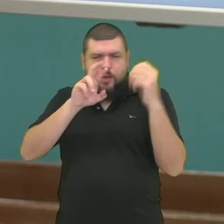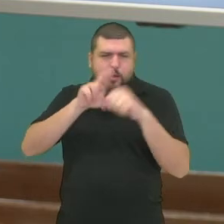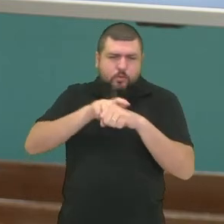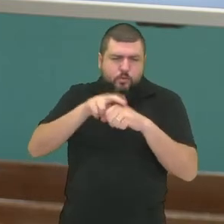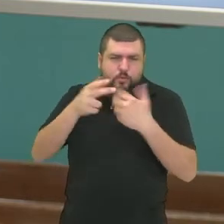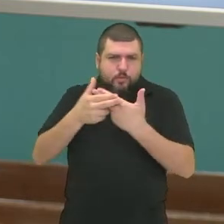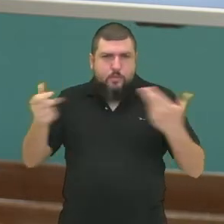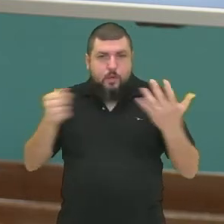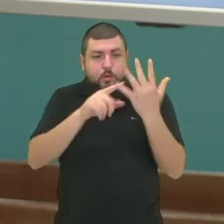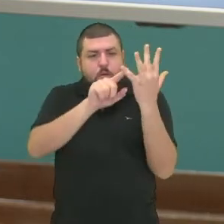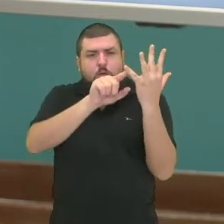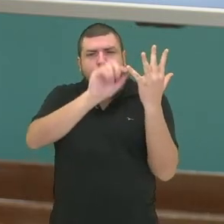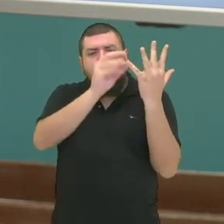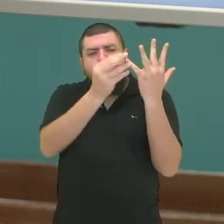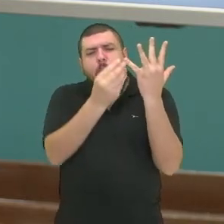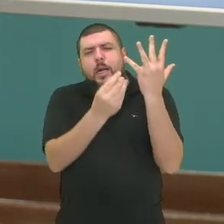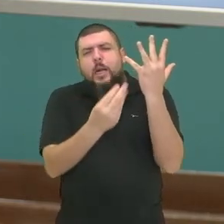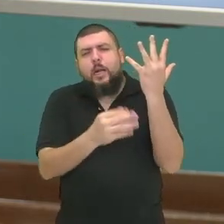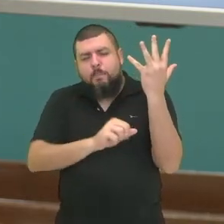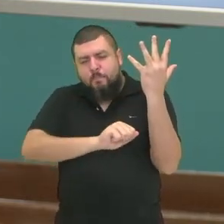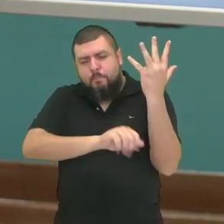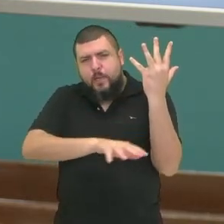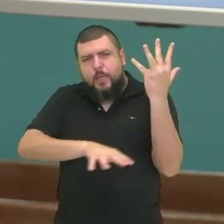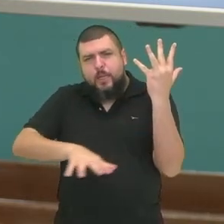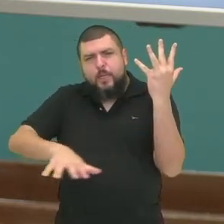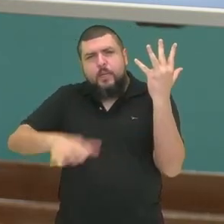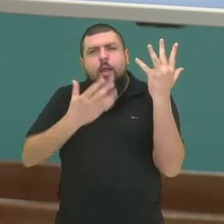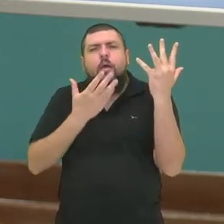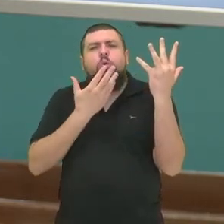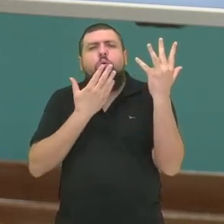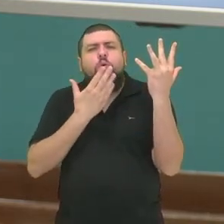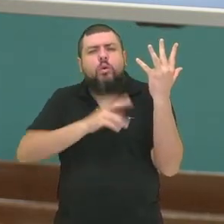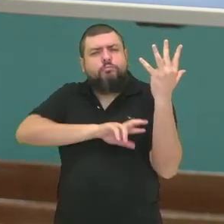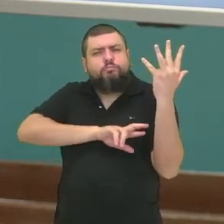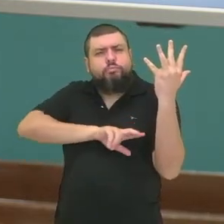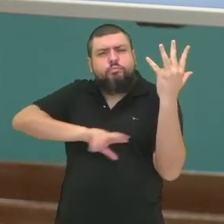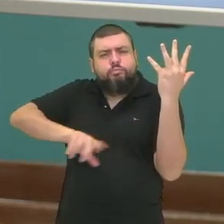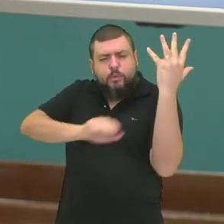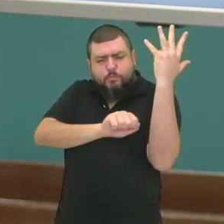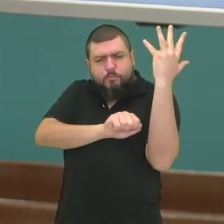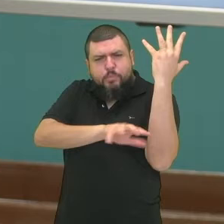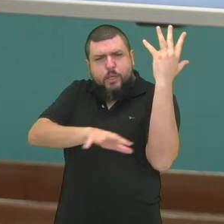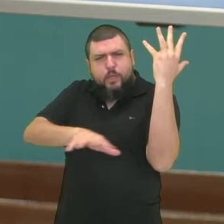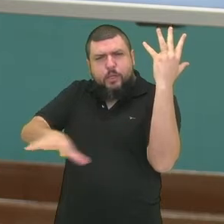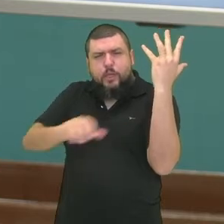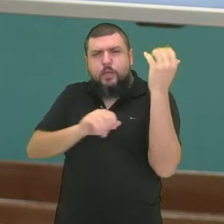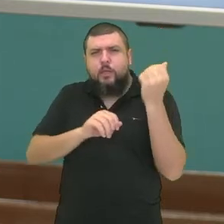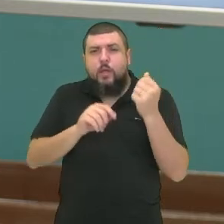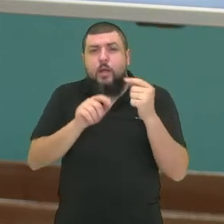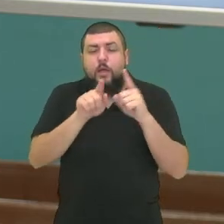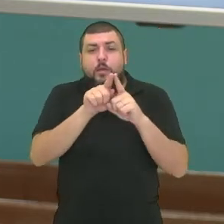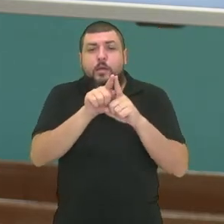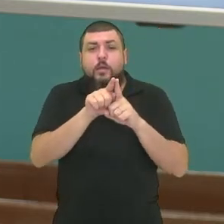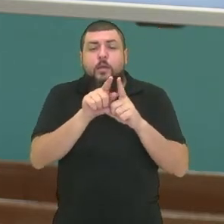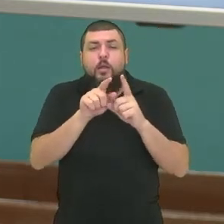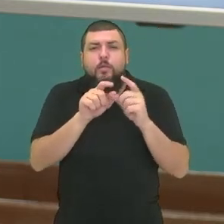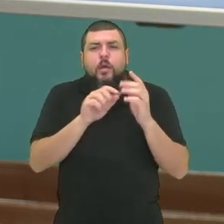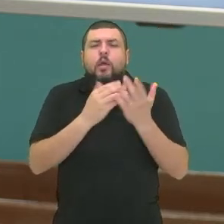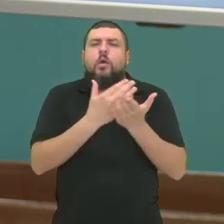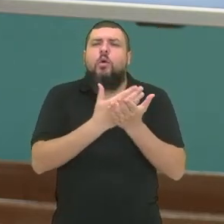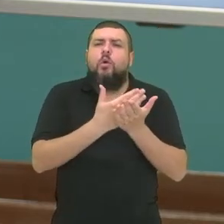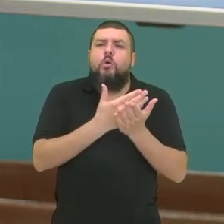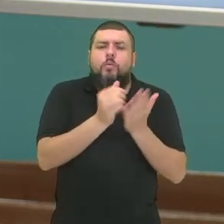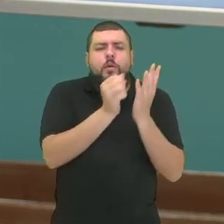durante o outono ali, e inverno. Durante a primavera já desabrocham aquelas flores, né, lindas, que